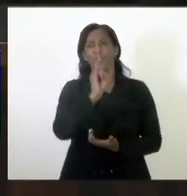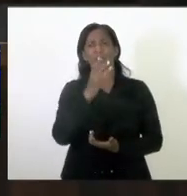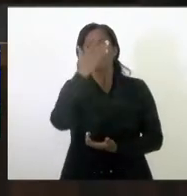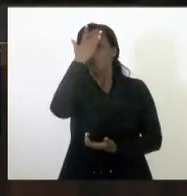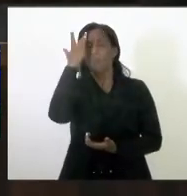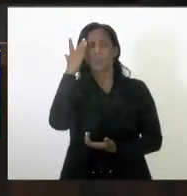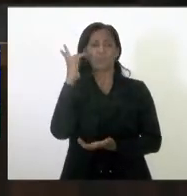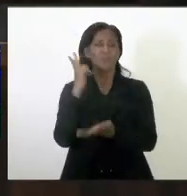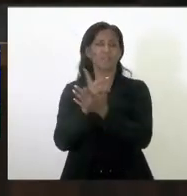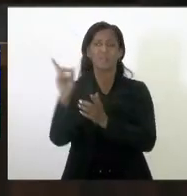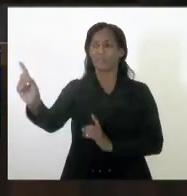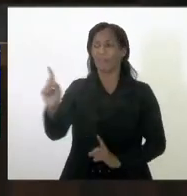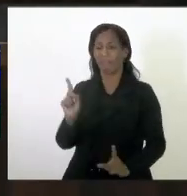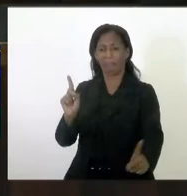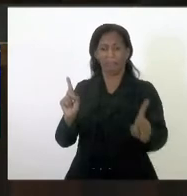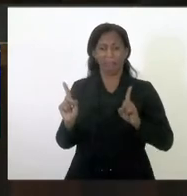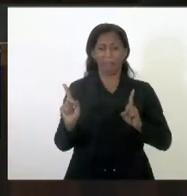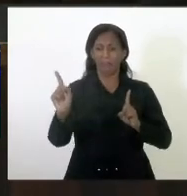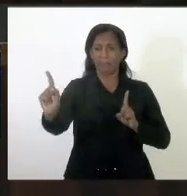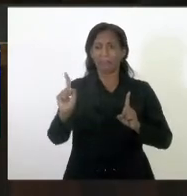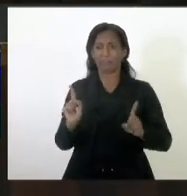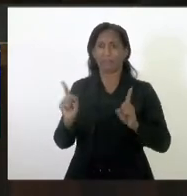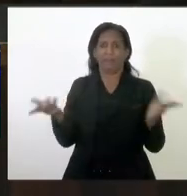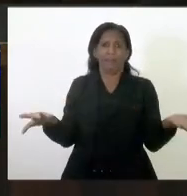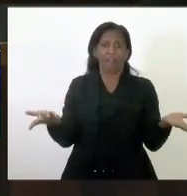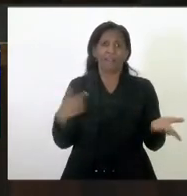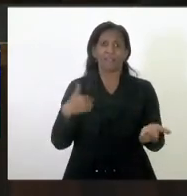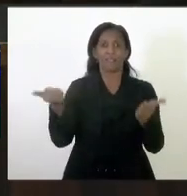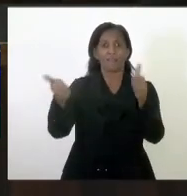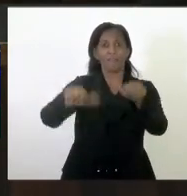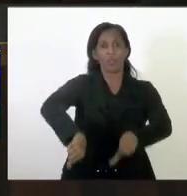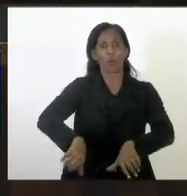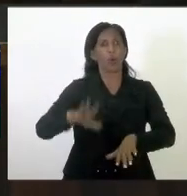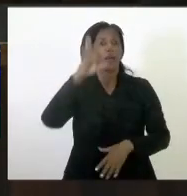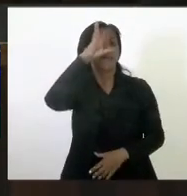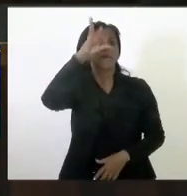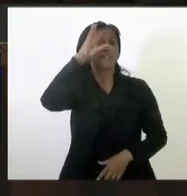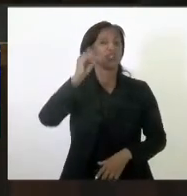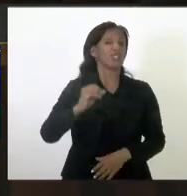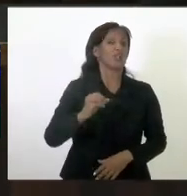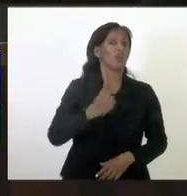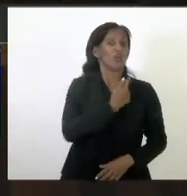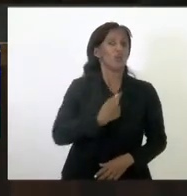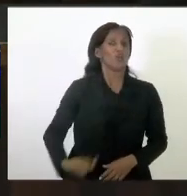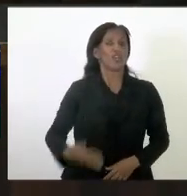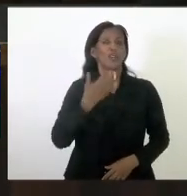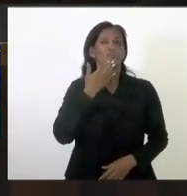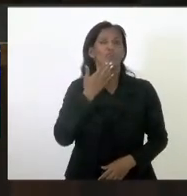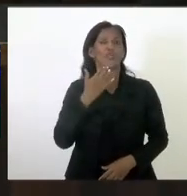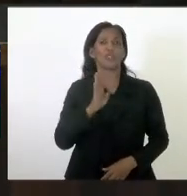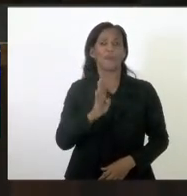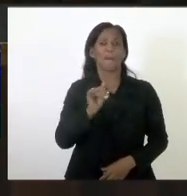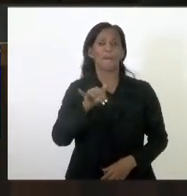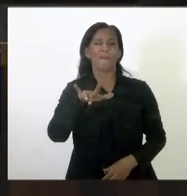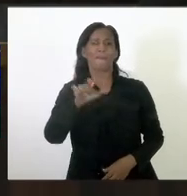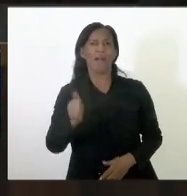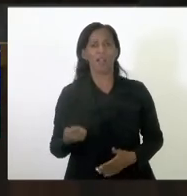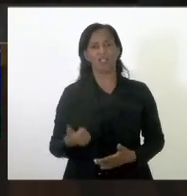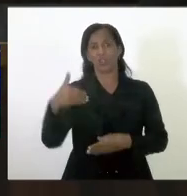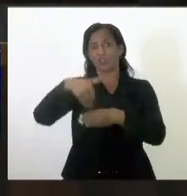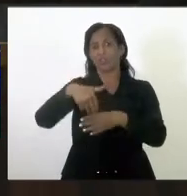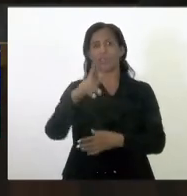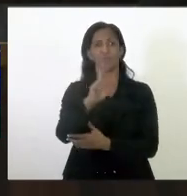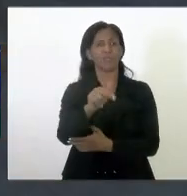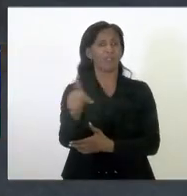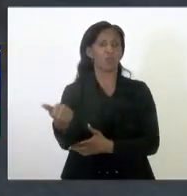baixa em diligência, e se for automático, e aí imagina o governo pedindo baixa em diligência em todos os projetos da oposição. Não vai voltar nunca para a